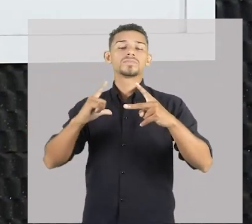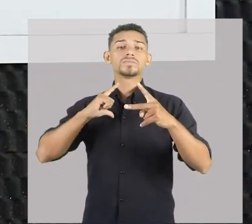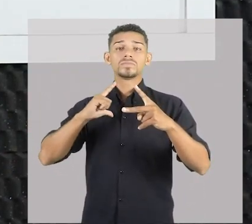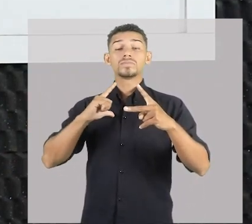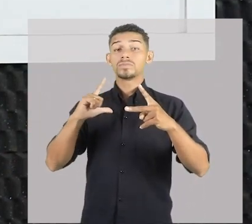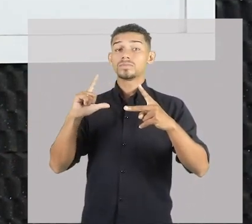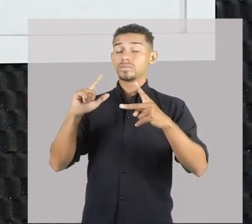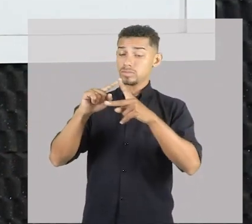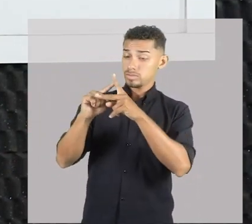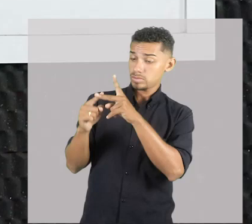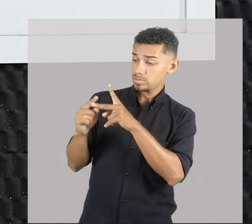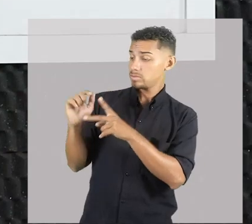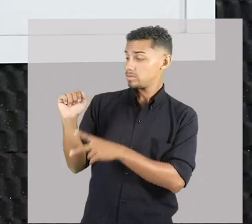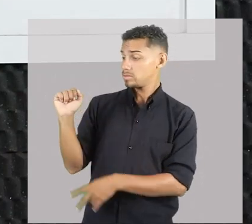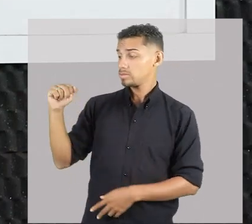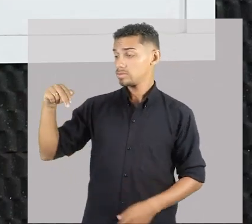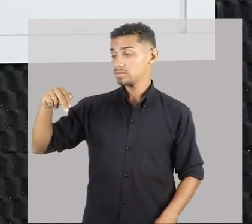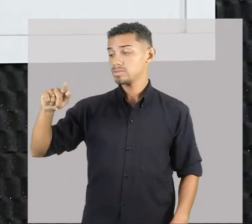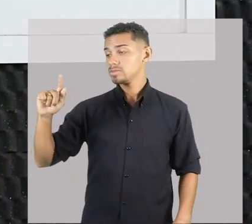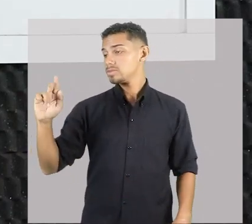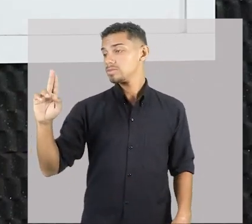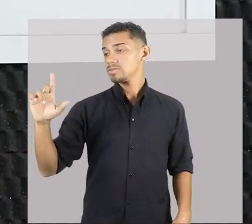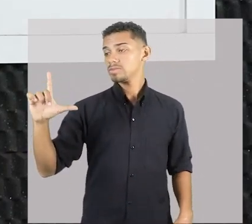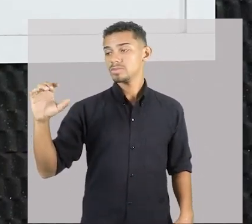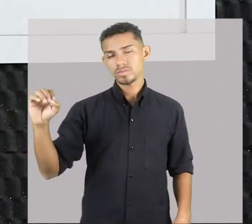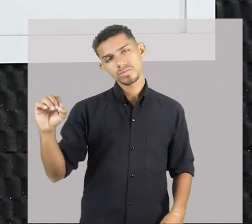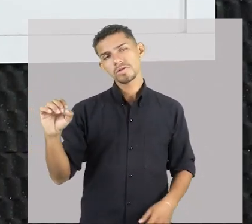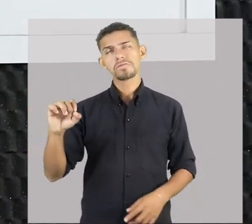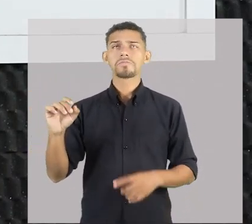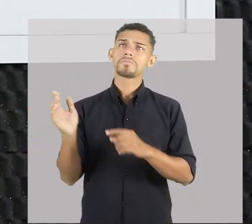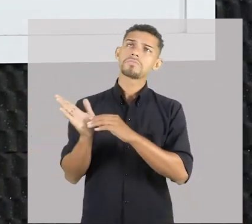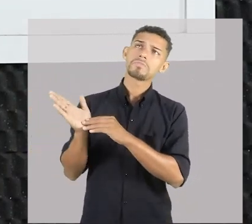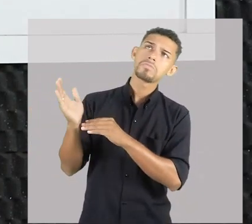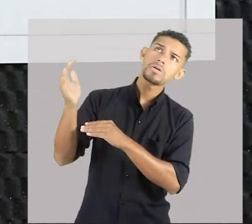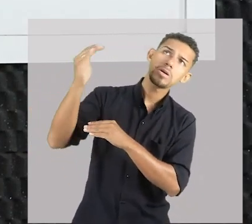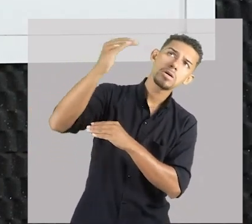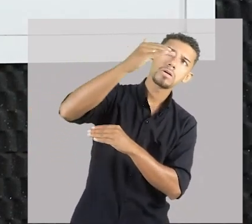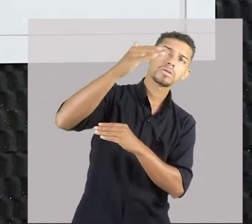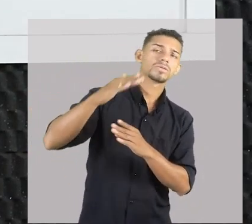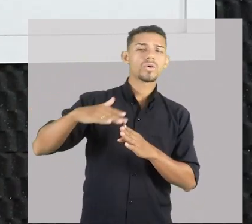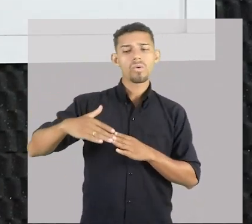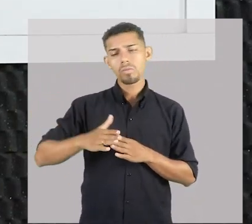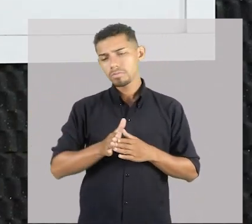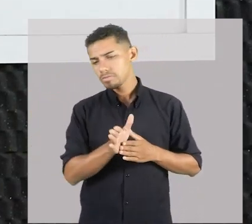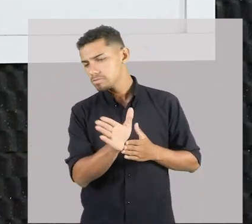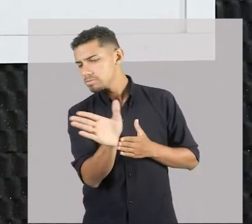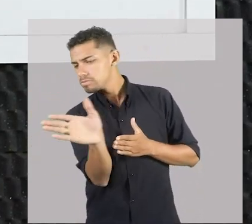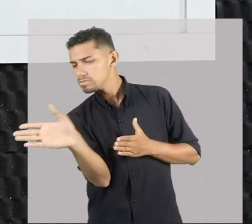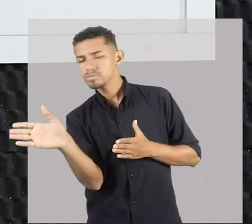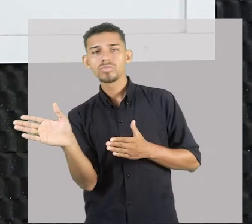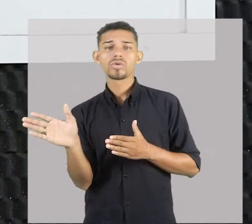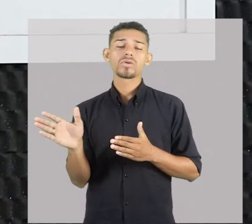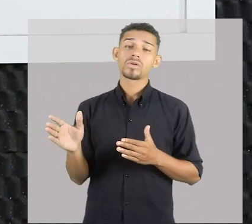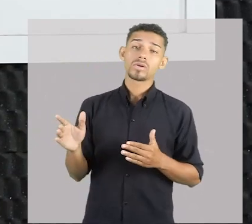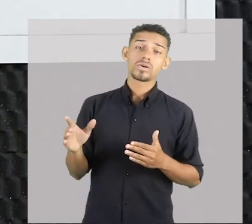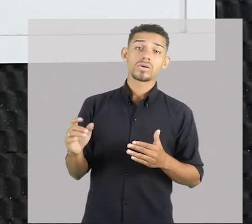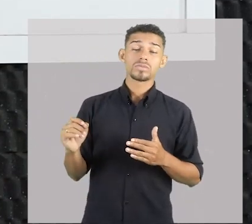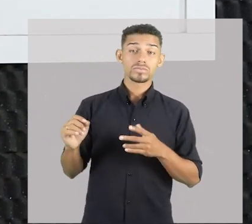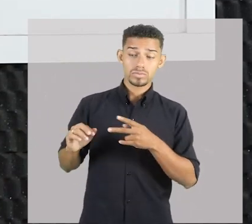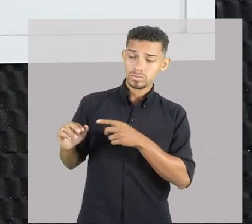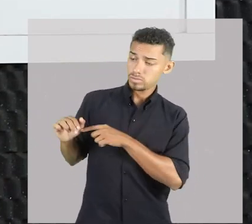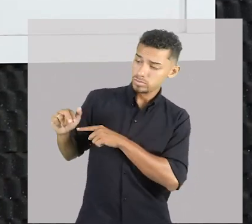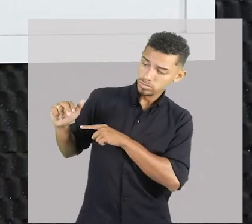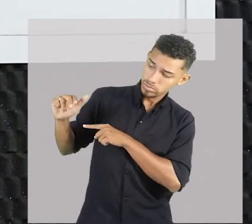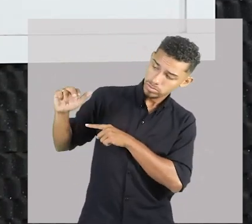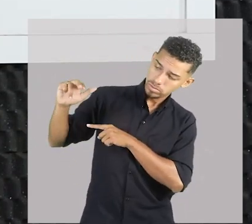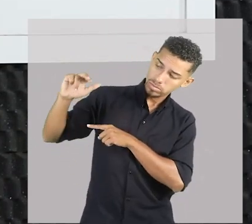Devido ao movimento ser curvilíneo, ser circular, enquanto você estava percorrendo esse